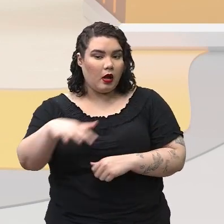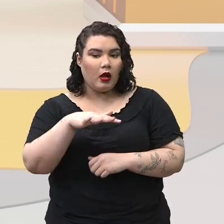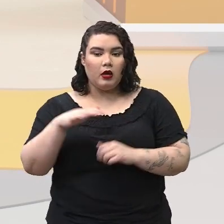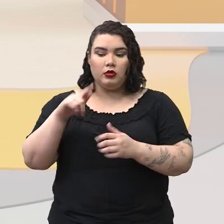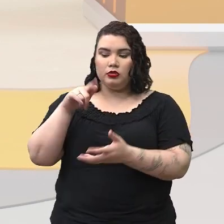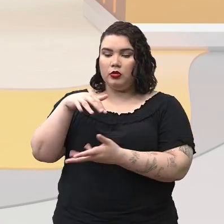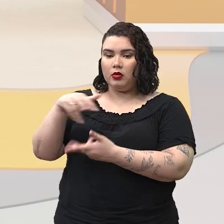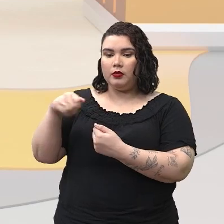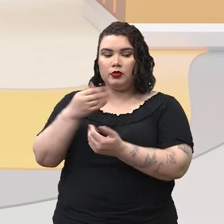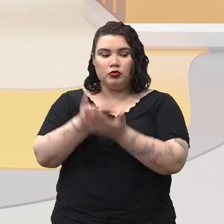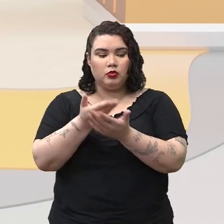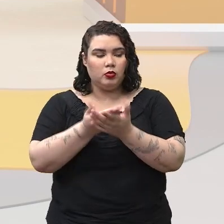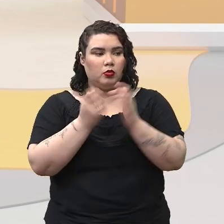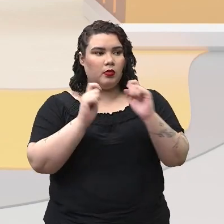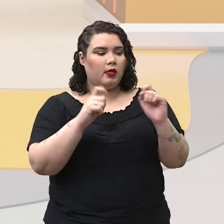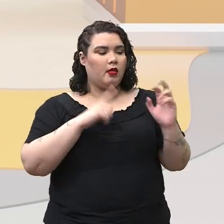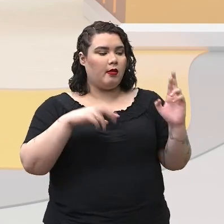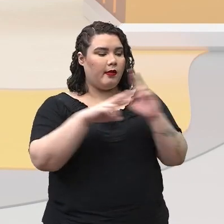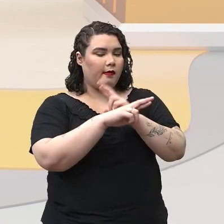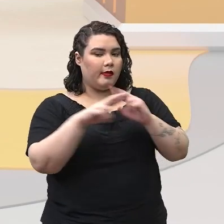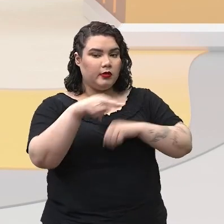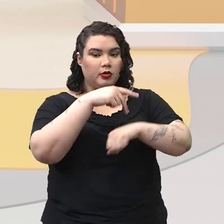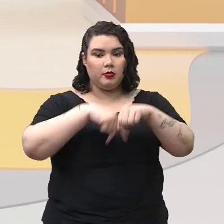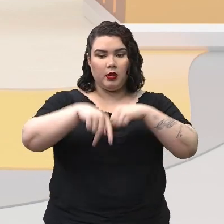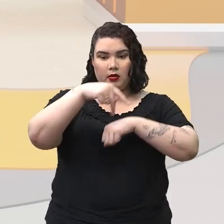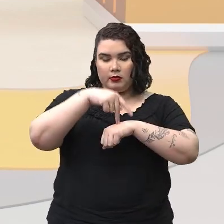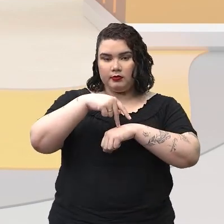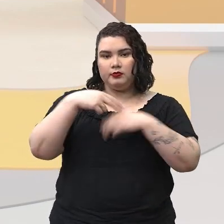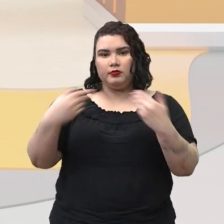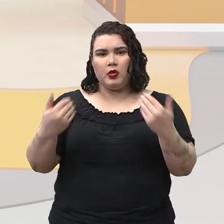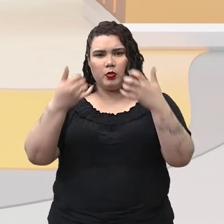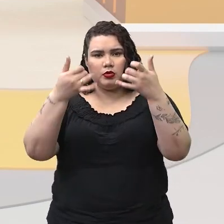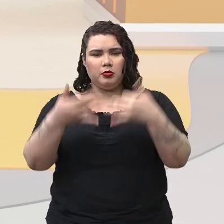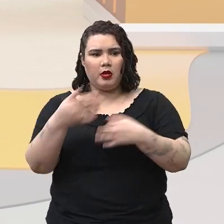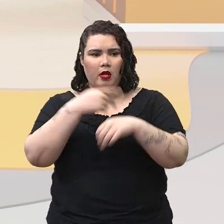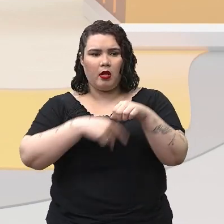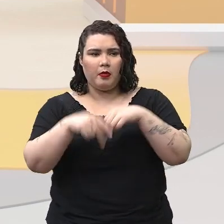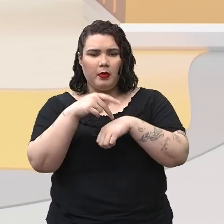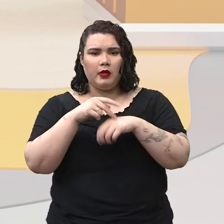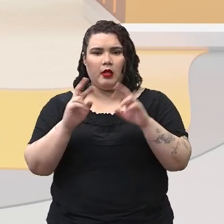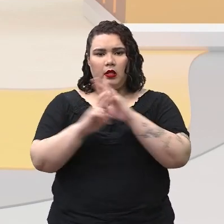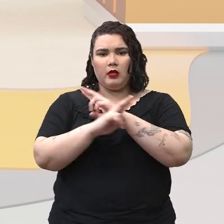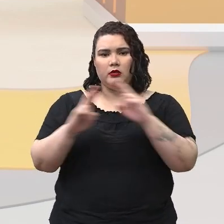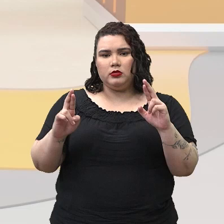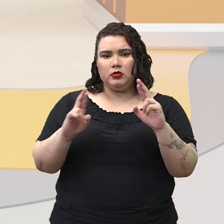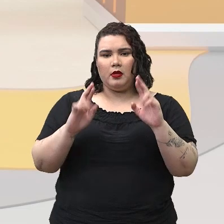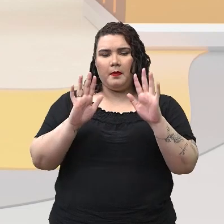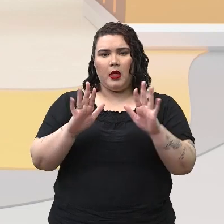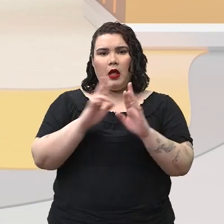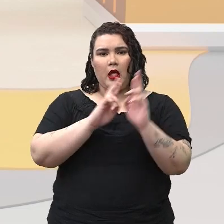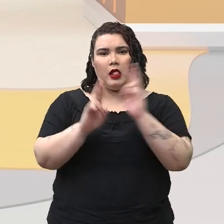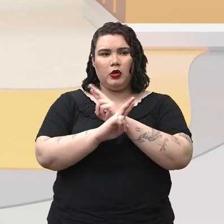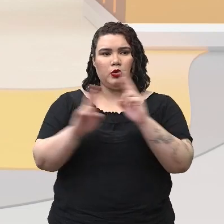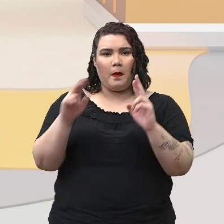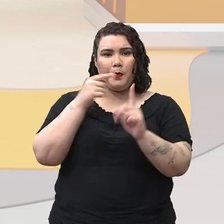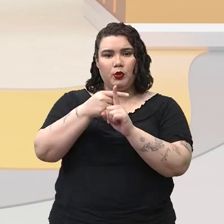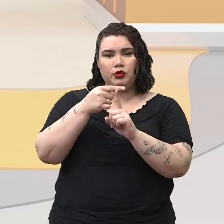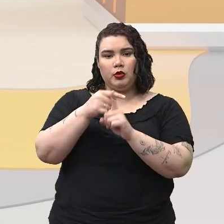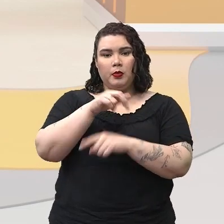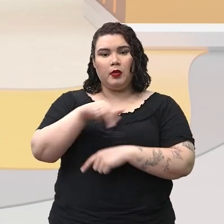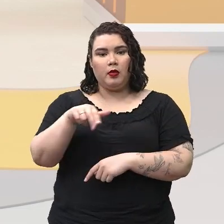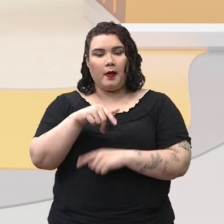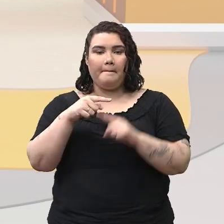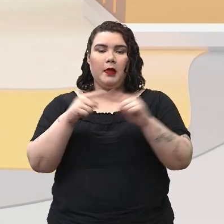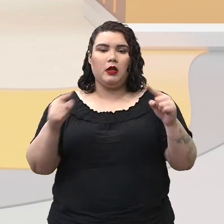que estuda as relações entre os países. E eu falo relações não necessariamente no sentido positivo, né? Mas